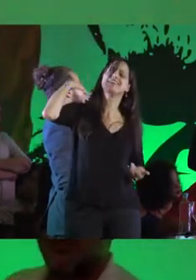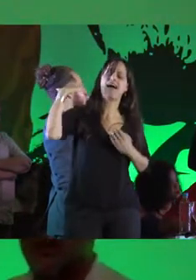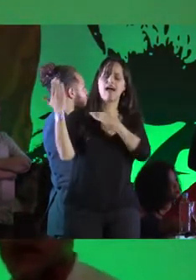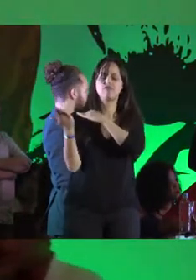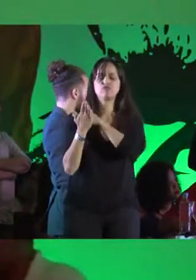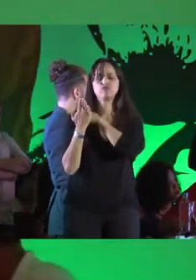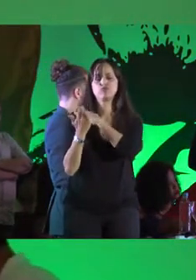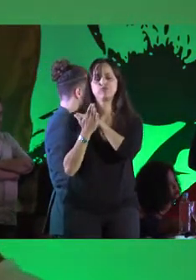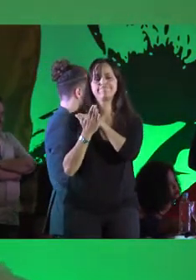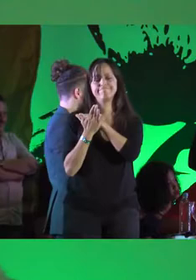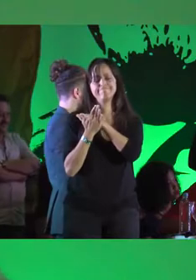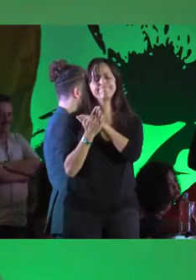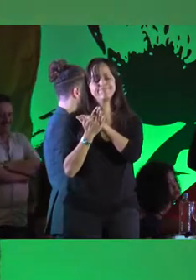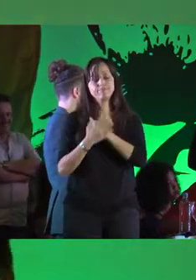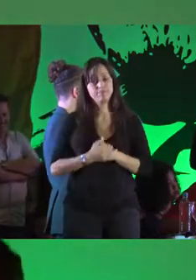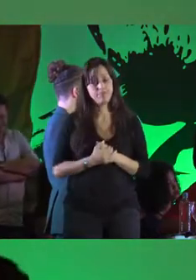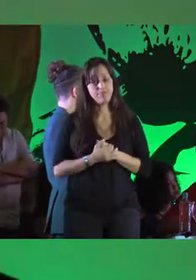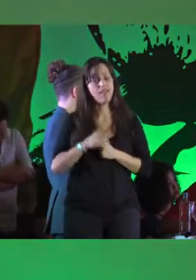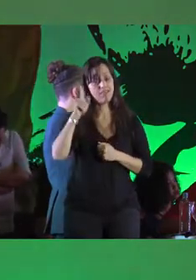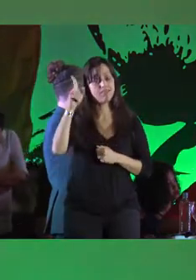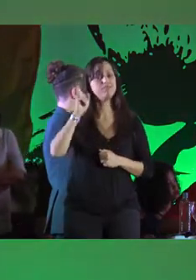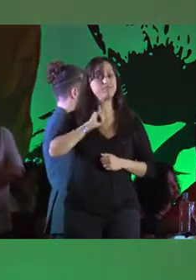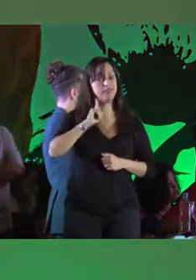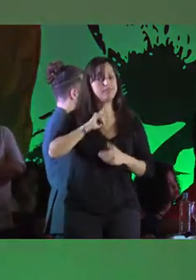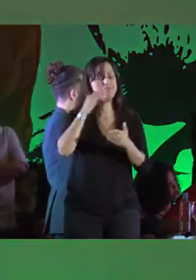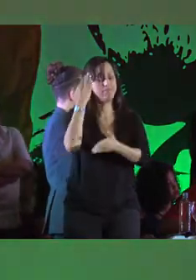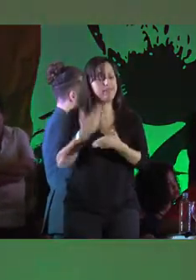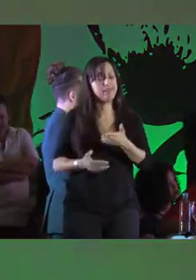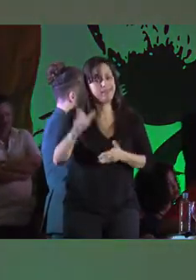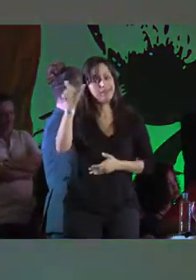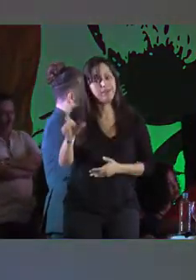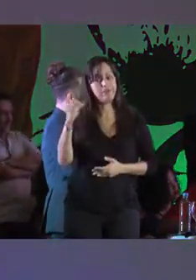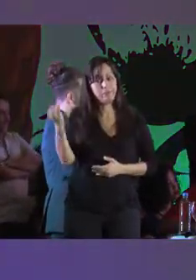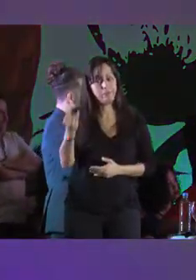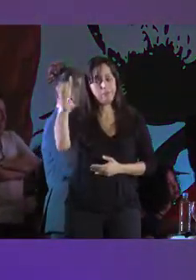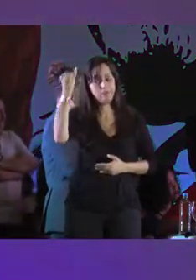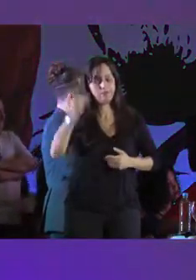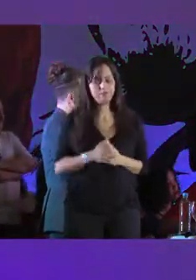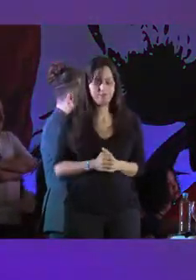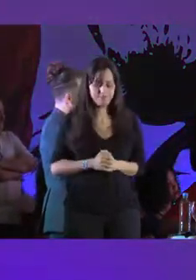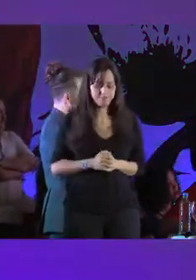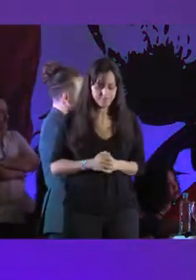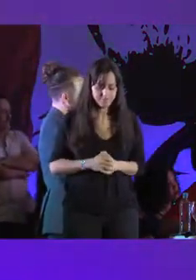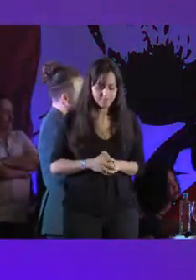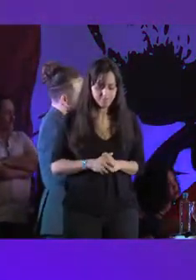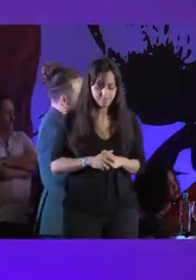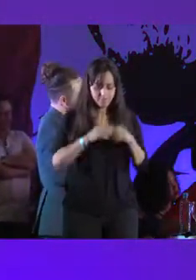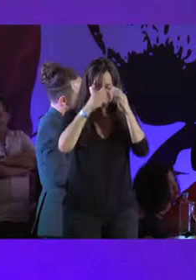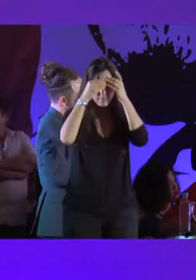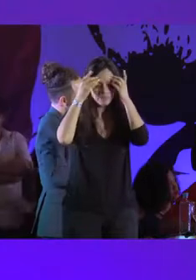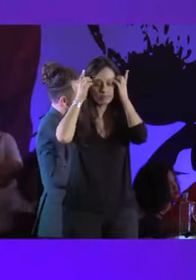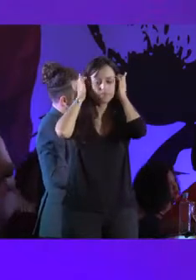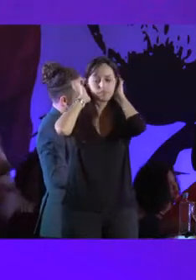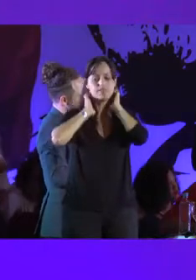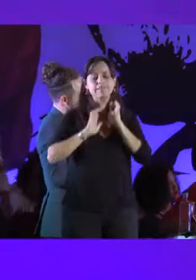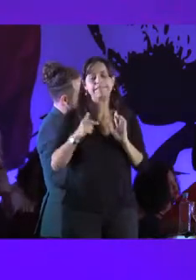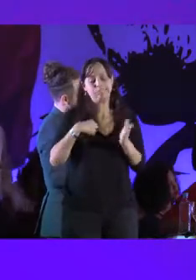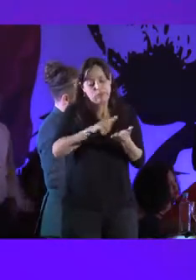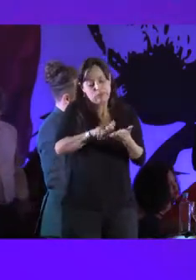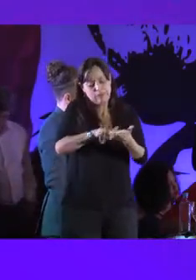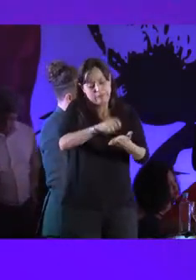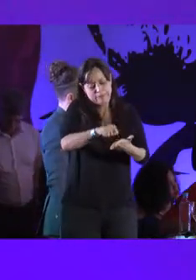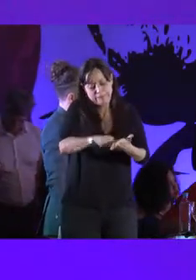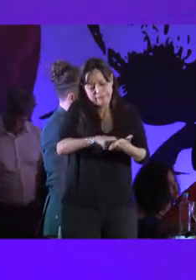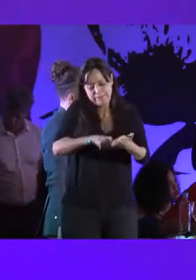PT de Minas Gerais. Eu quero também, porque eu fiz uma nominata aqui na hora, obviamente